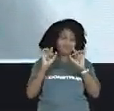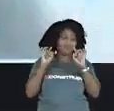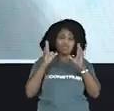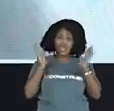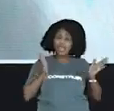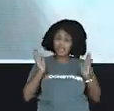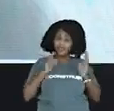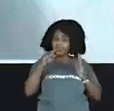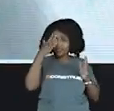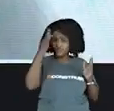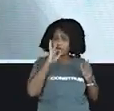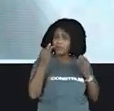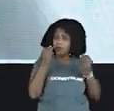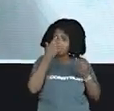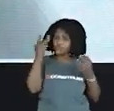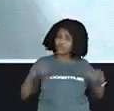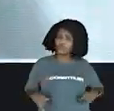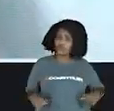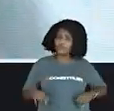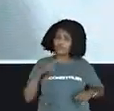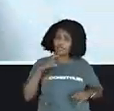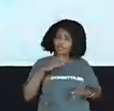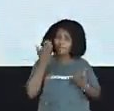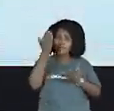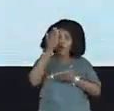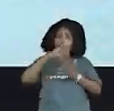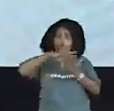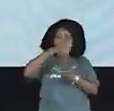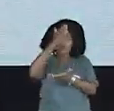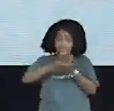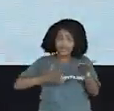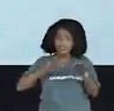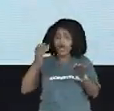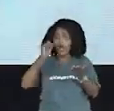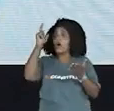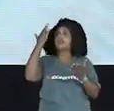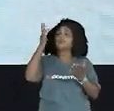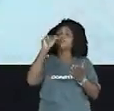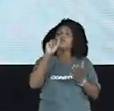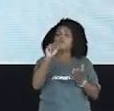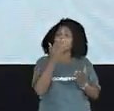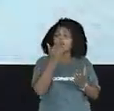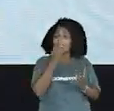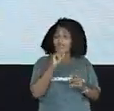não tem noção que as pessoas passam não você não tem noção que metade do mundo Acorda sem saber o que vai comer